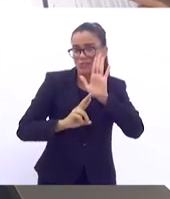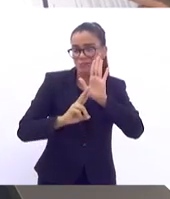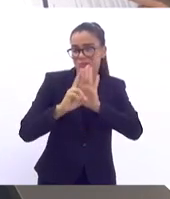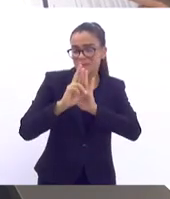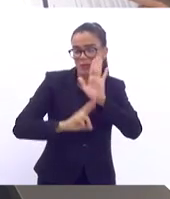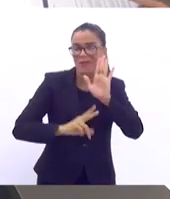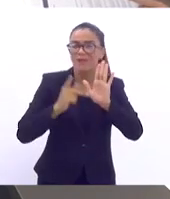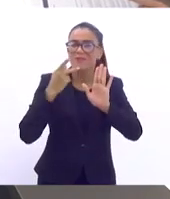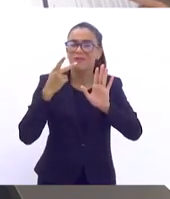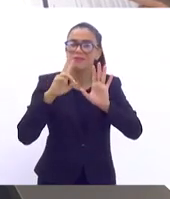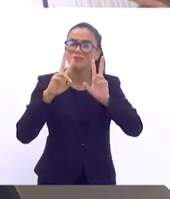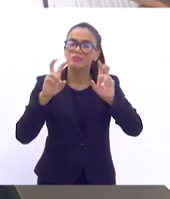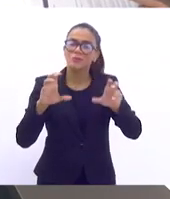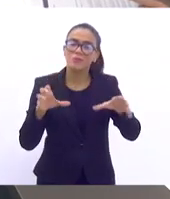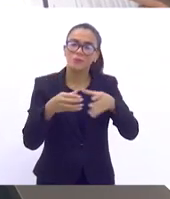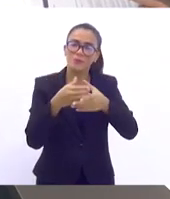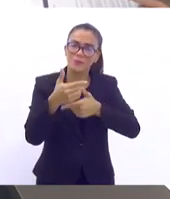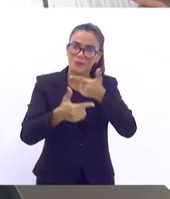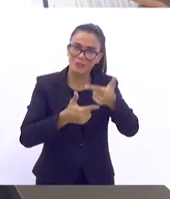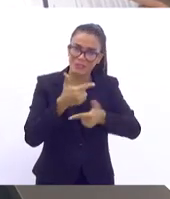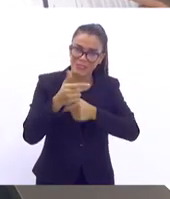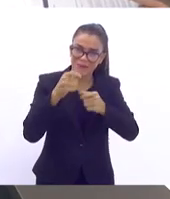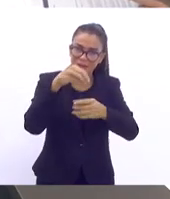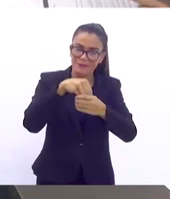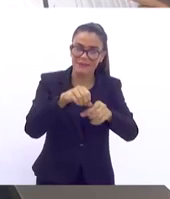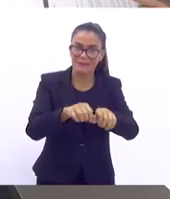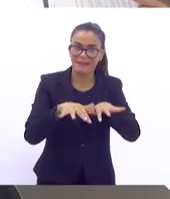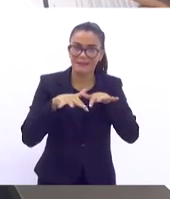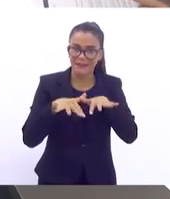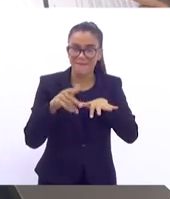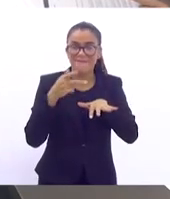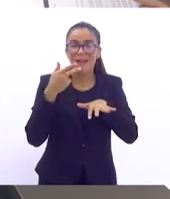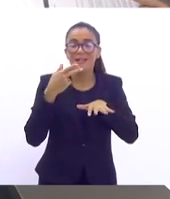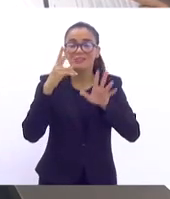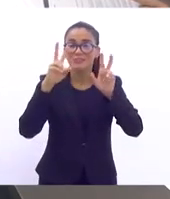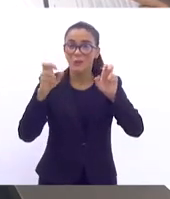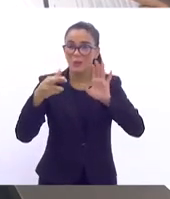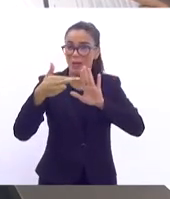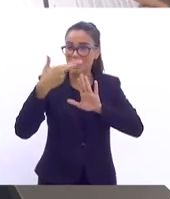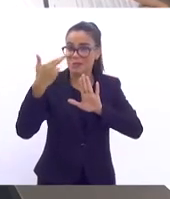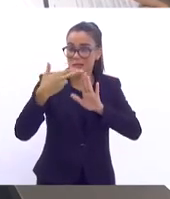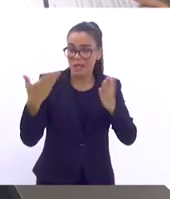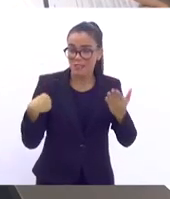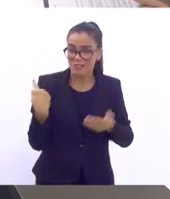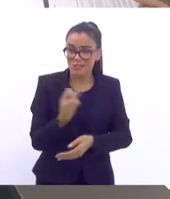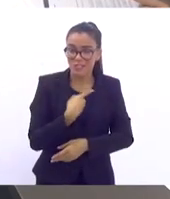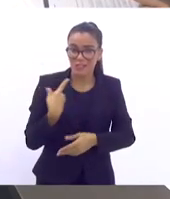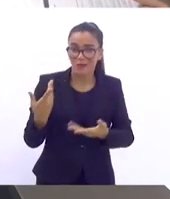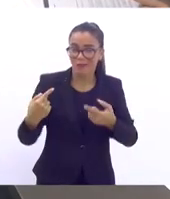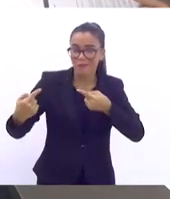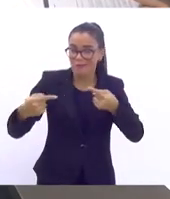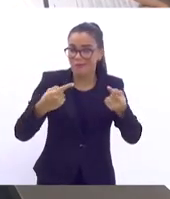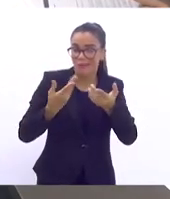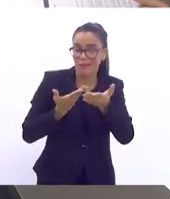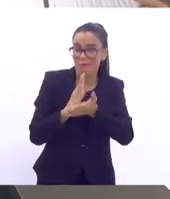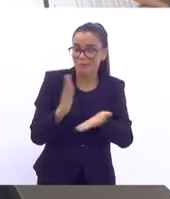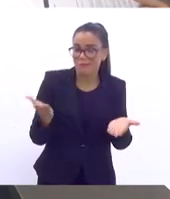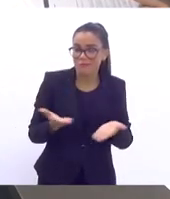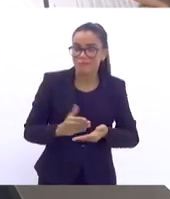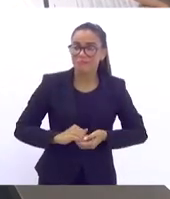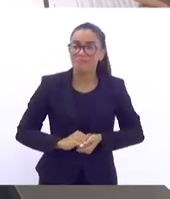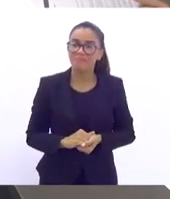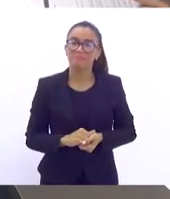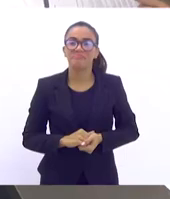Regimento quando fala da frente ele fazer a alusão a essa resolução que nós vamos aprovar agora e o Regimento fala